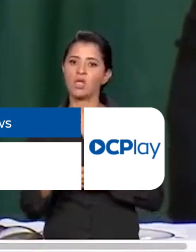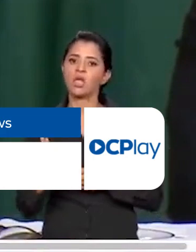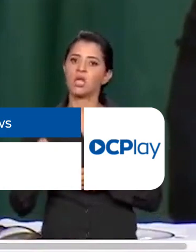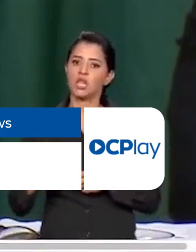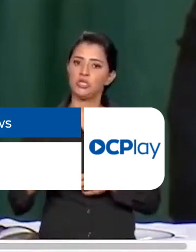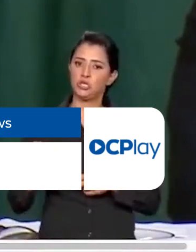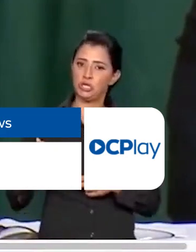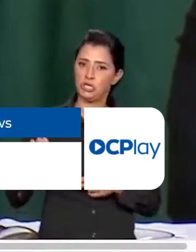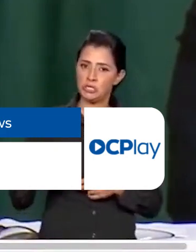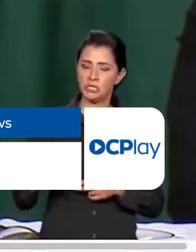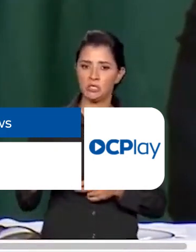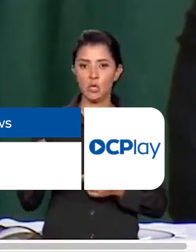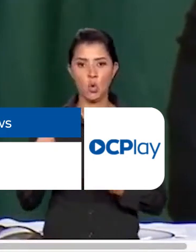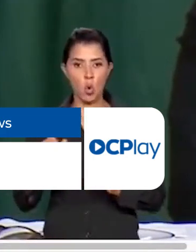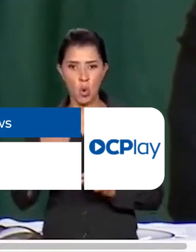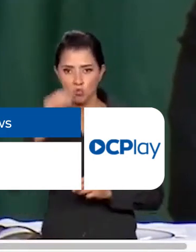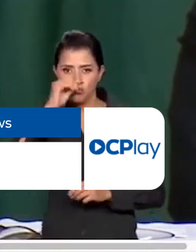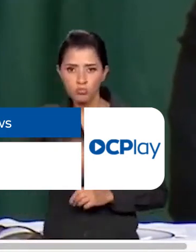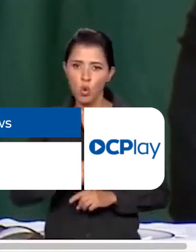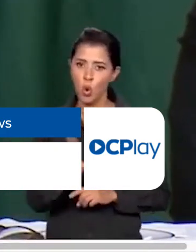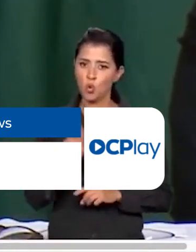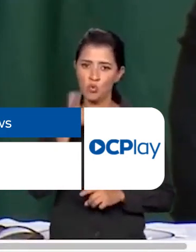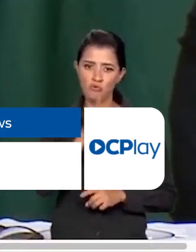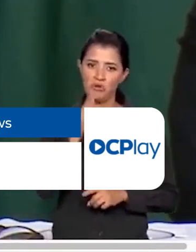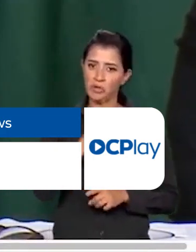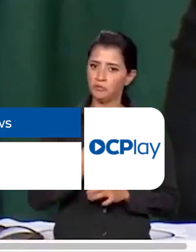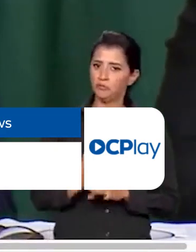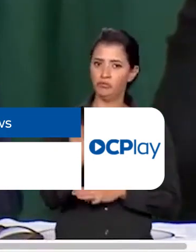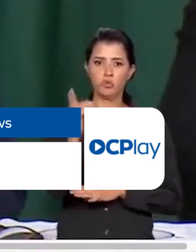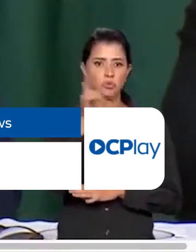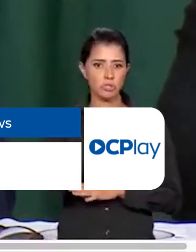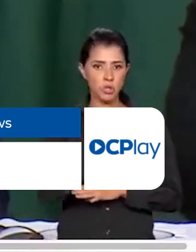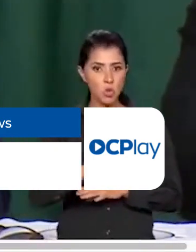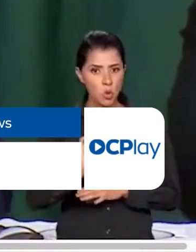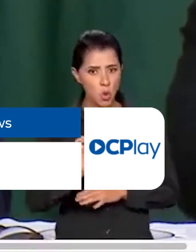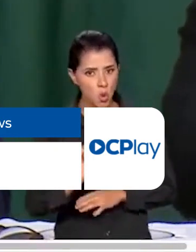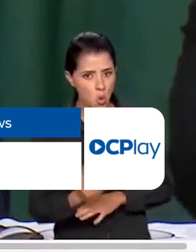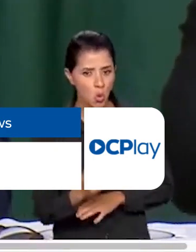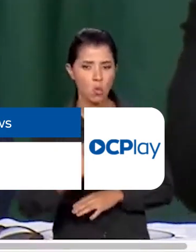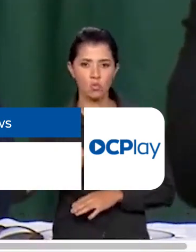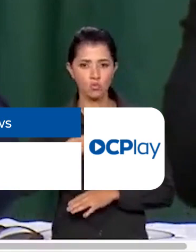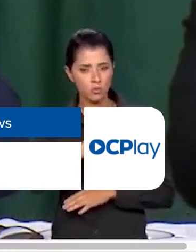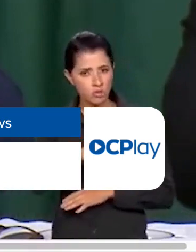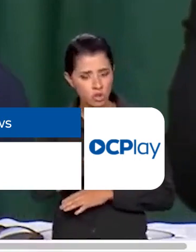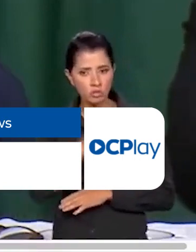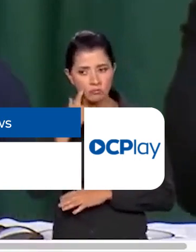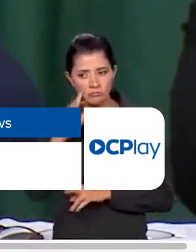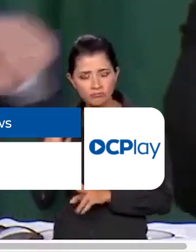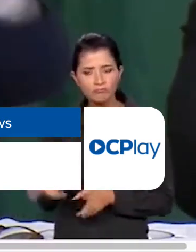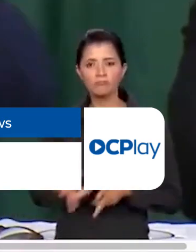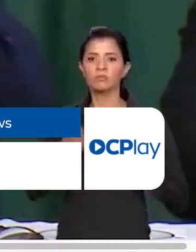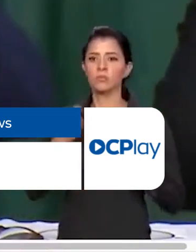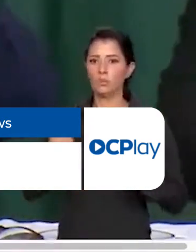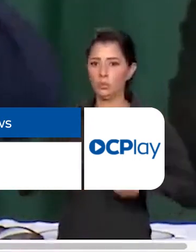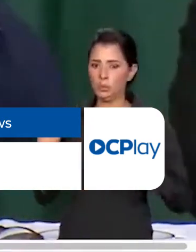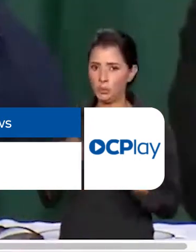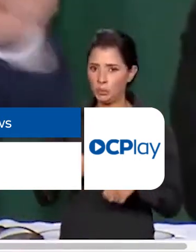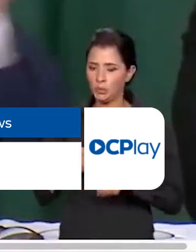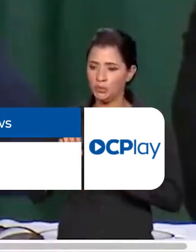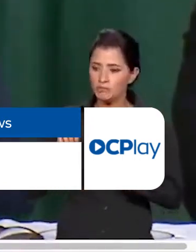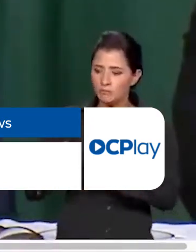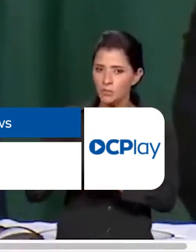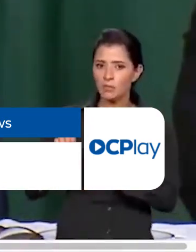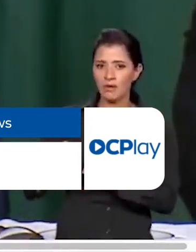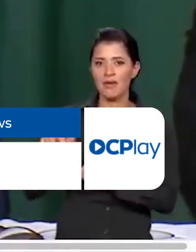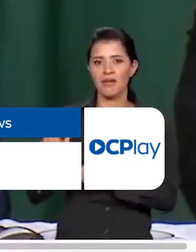vamos chegar muito à frente. Ou nós levamos em conta a necessidade de educar os